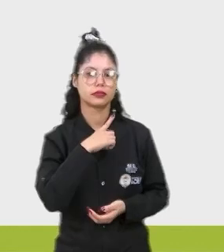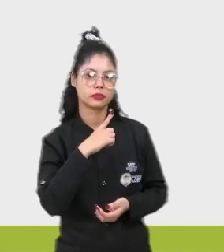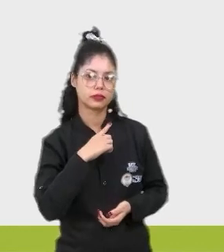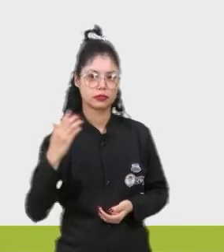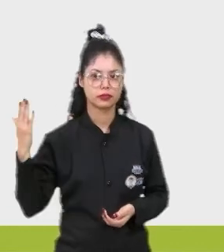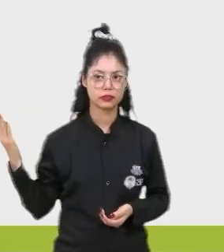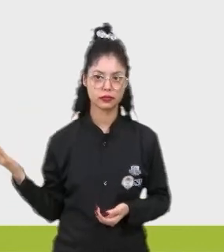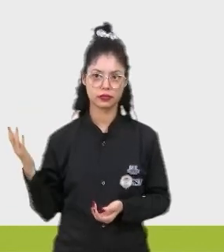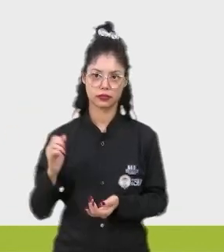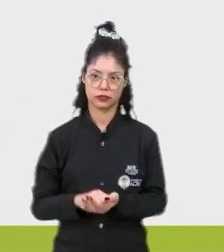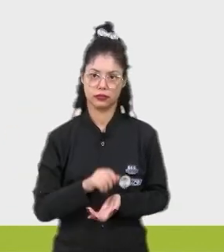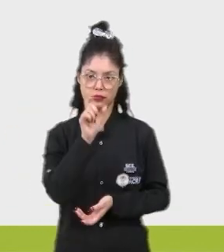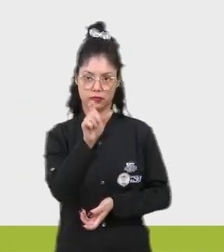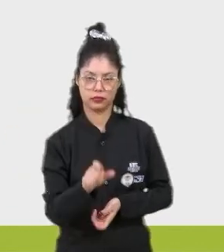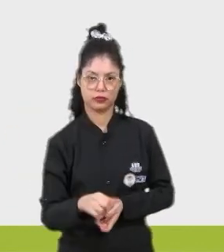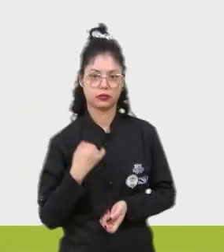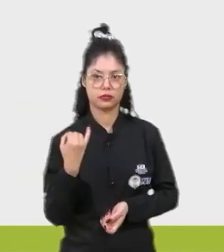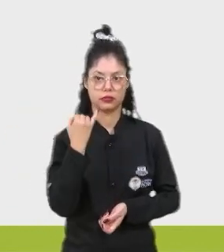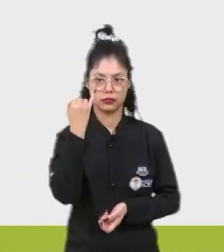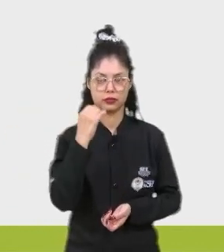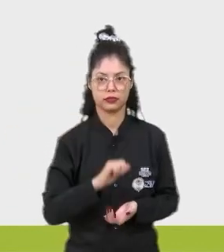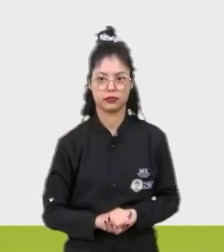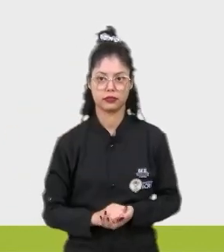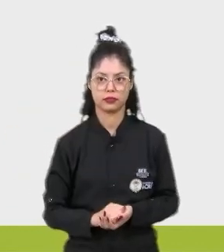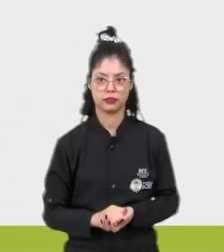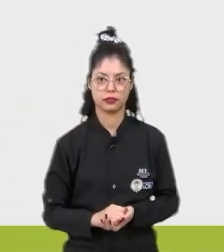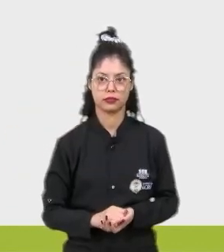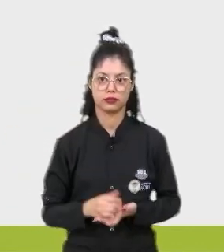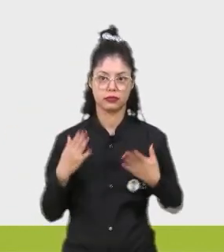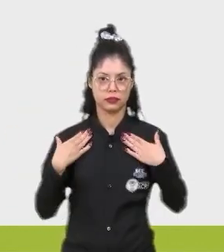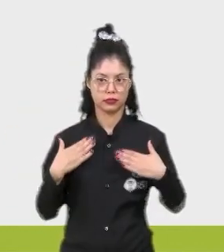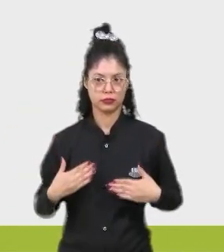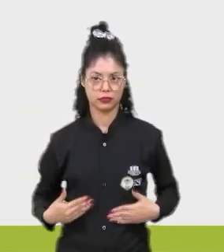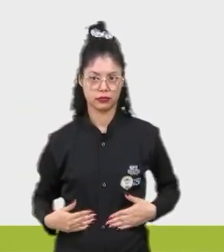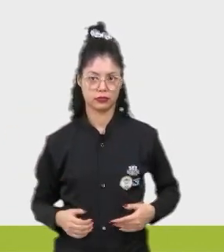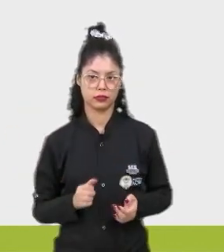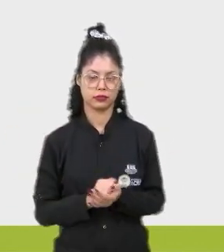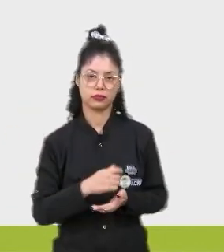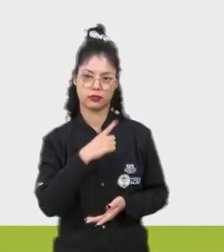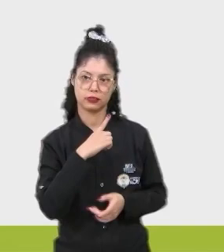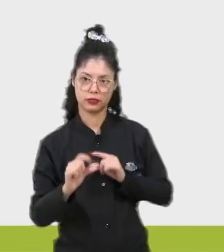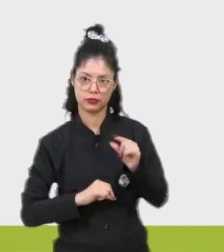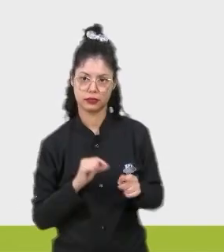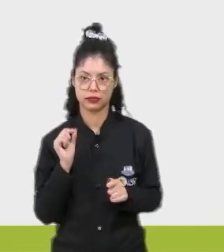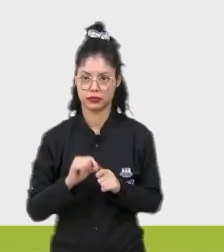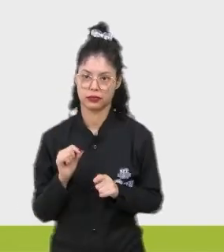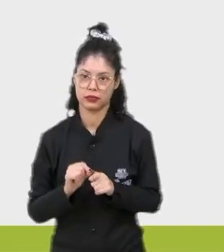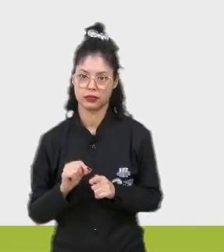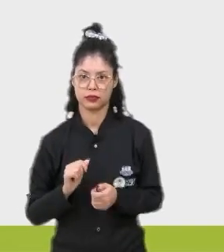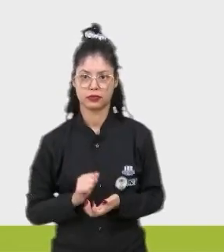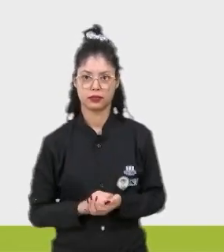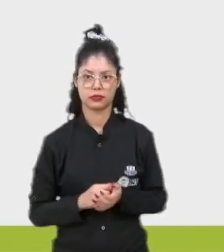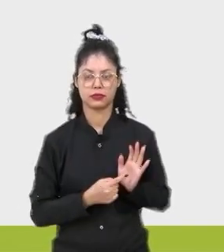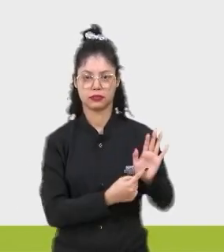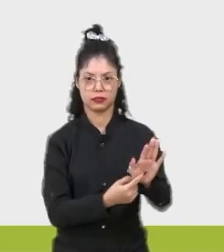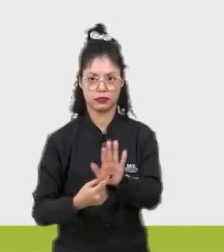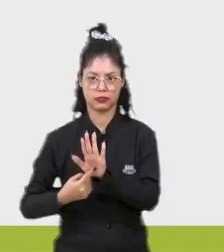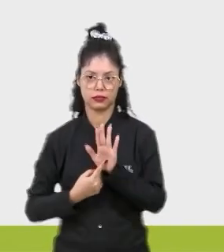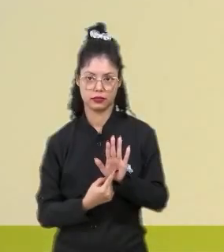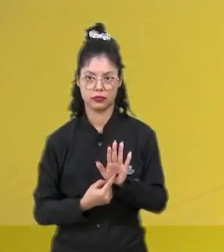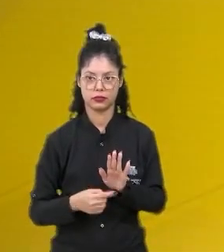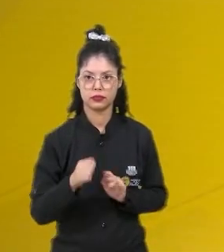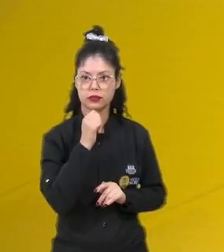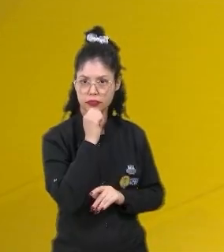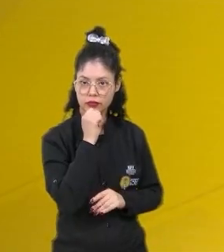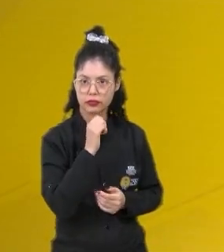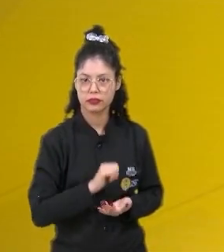aqui o Sheldon, que é um dos personagens principais, que nesse dia ele se fantasiou de efeito Doppler, e ele fez aqui, né, a representação de como que